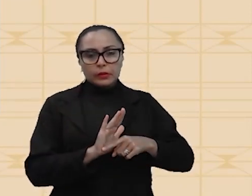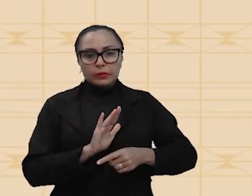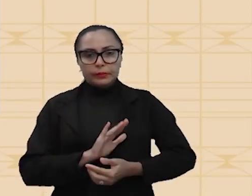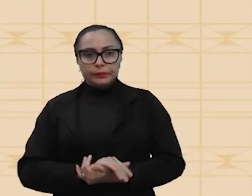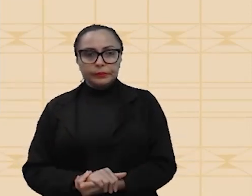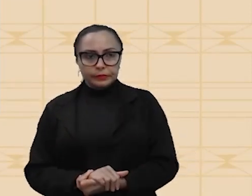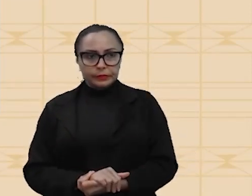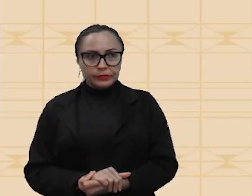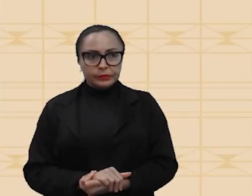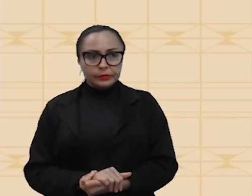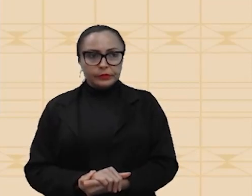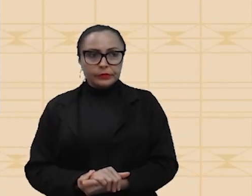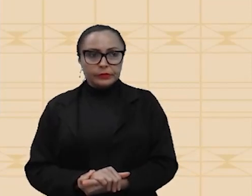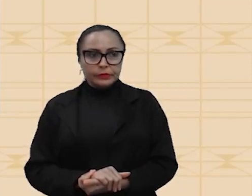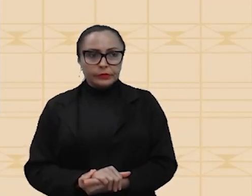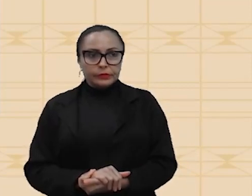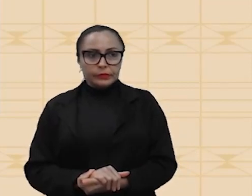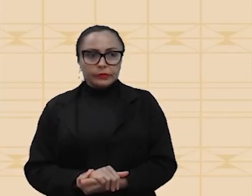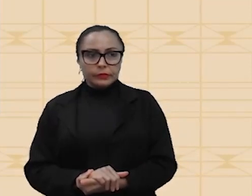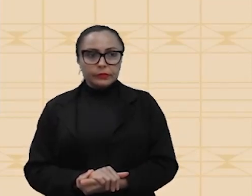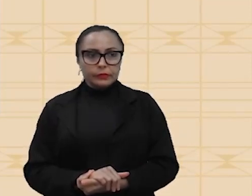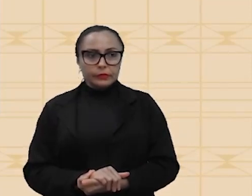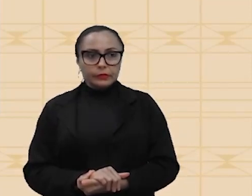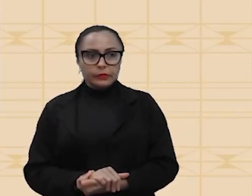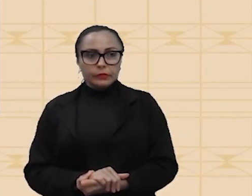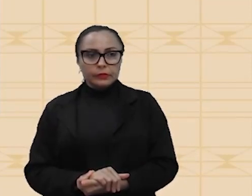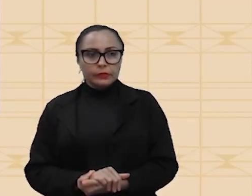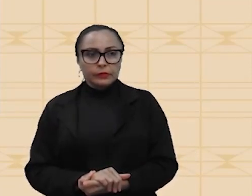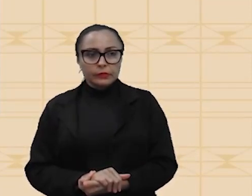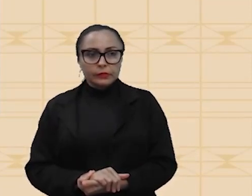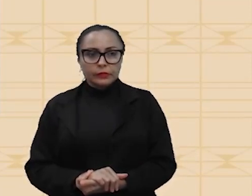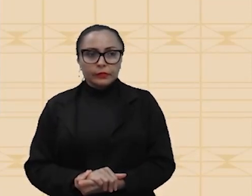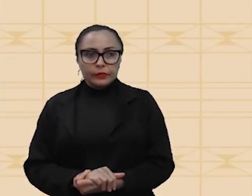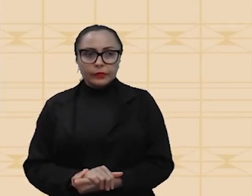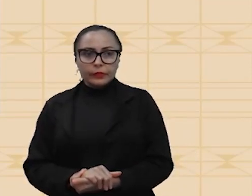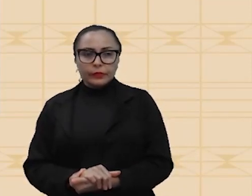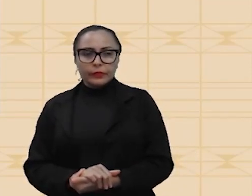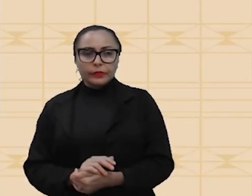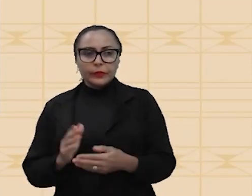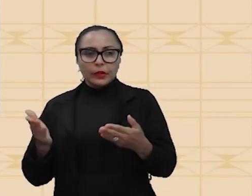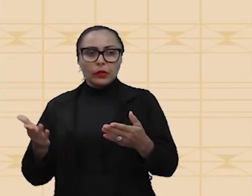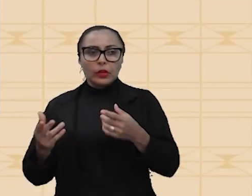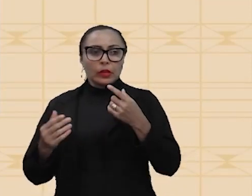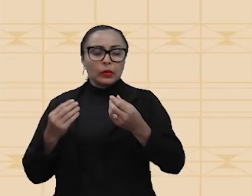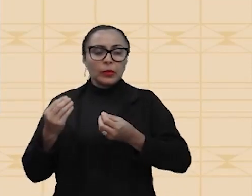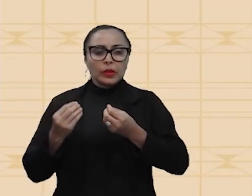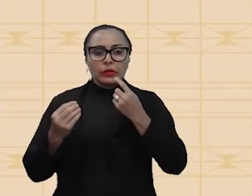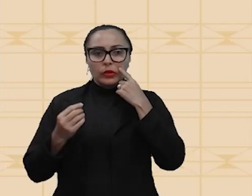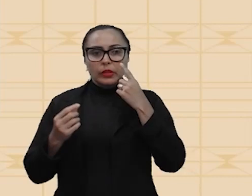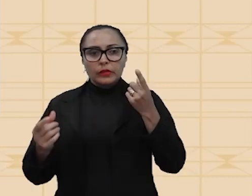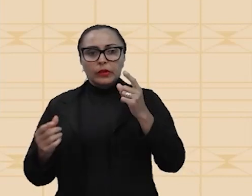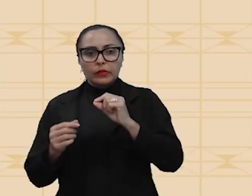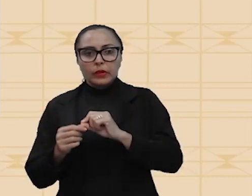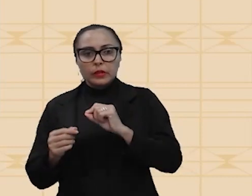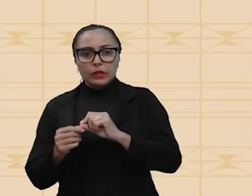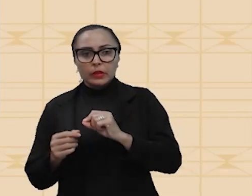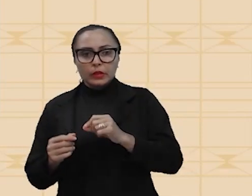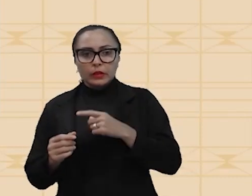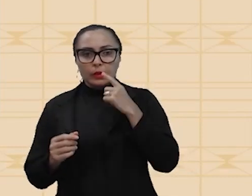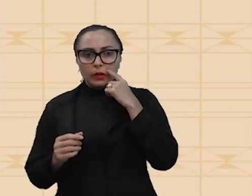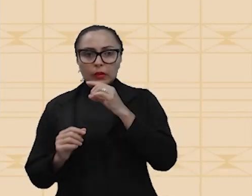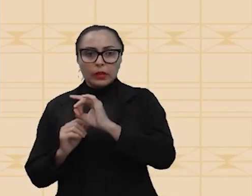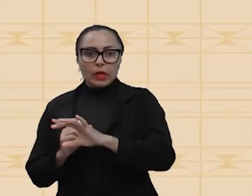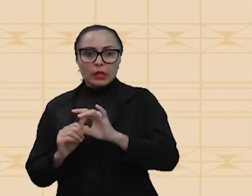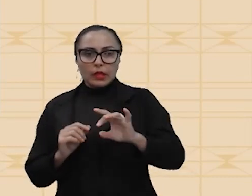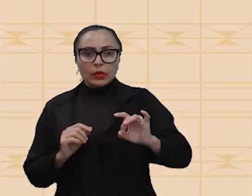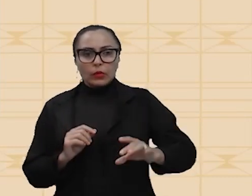está correta, então a conexão está certa. E agora, Paulinho, o que é que a gente vai fazer? Nós vamos calcular o potencial de cada uma dessas pilhas. E como